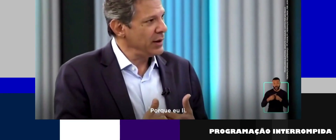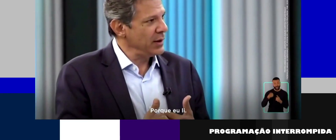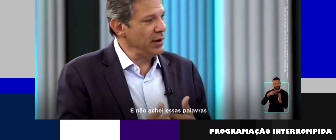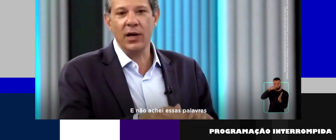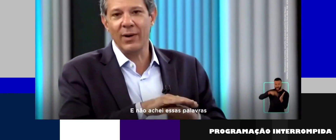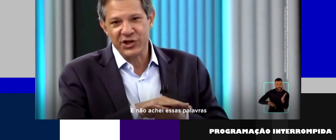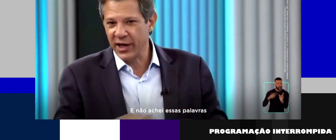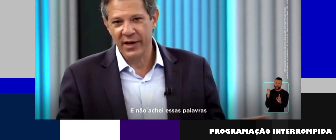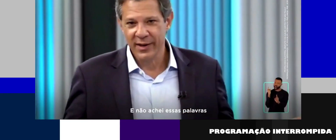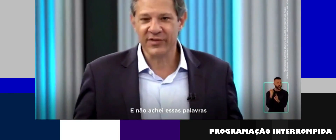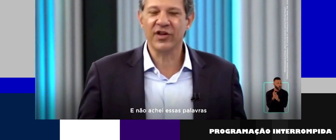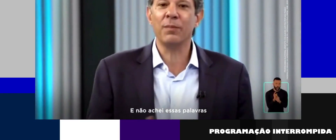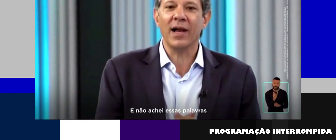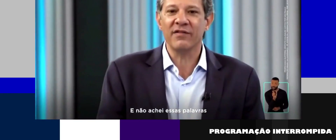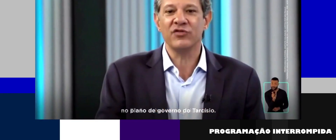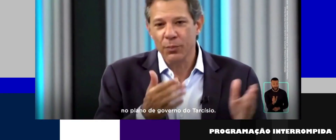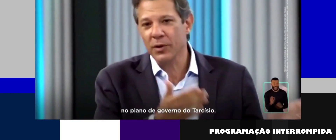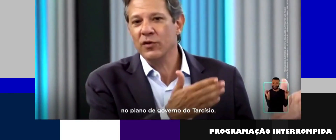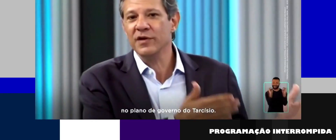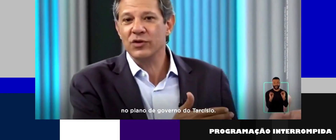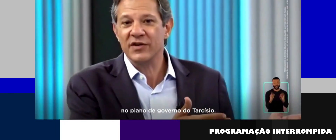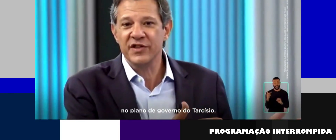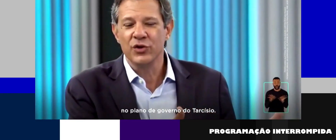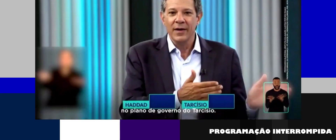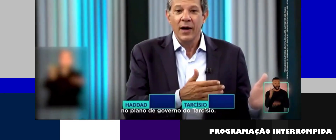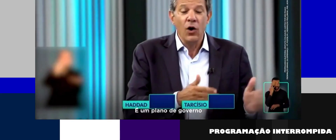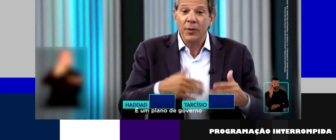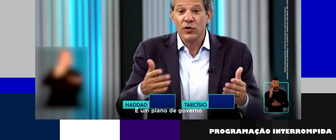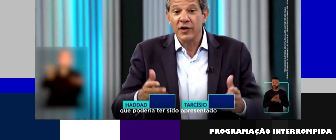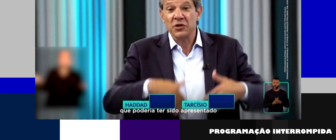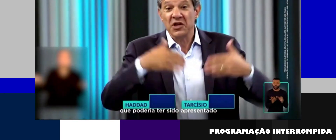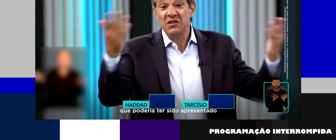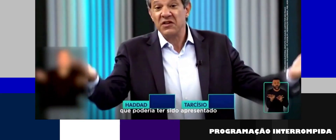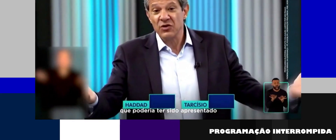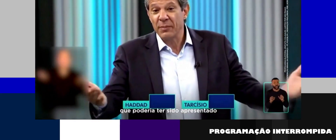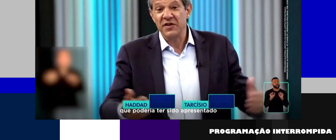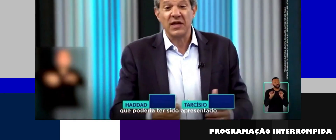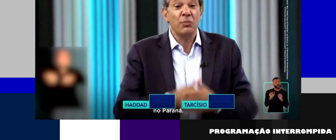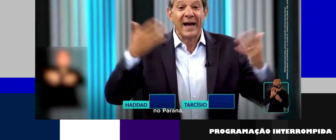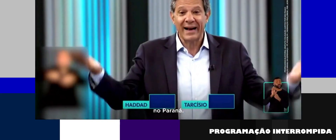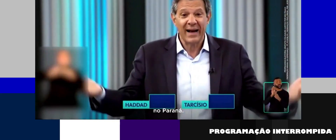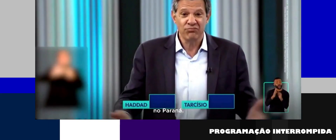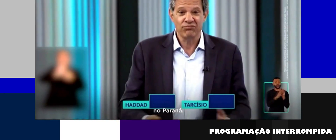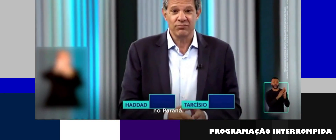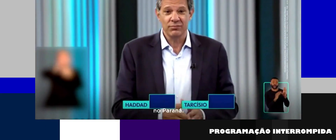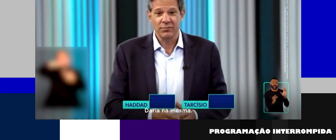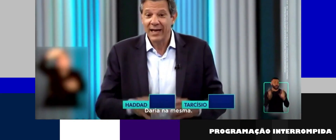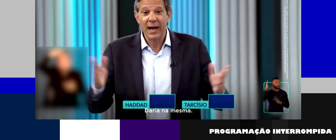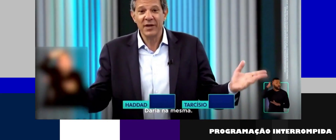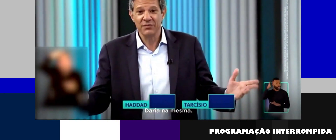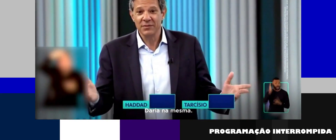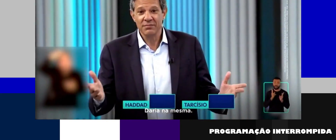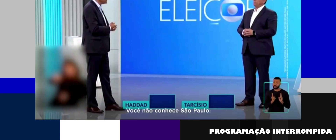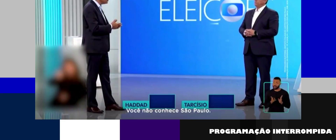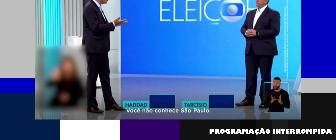li e não achei essas palavras no plano de governo do Tarcísio. É um plano de governo que poderia ter sido apresentado no Paraná. Estaria